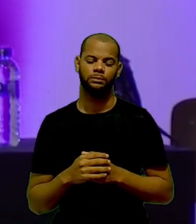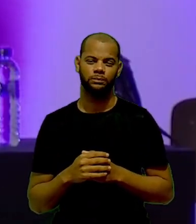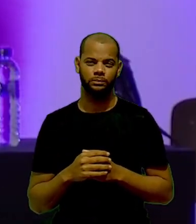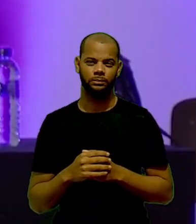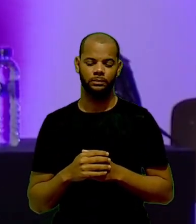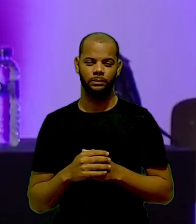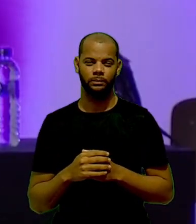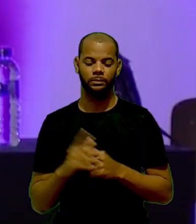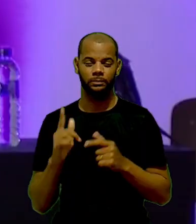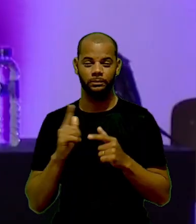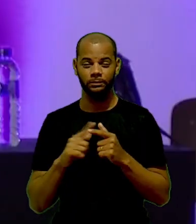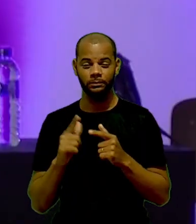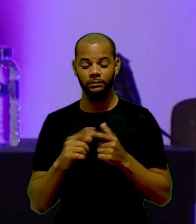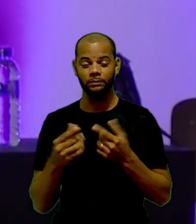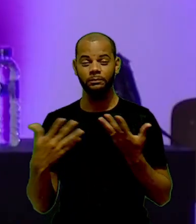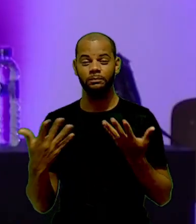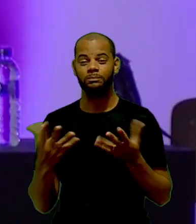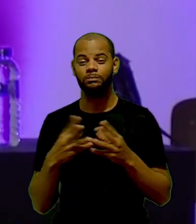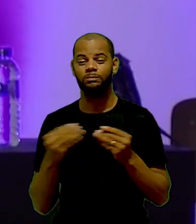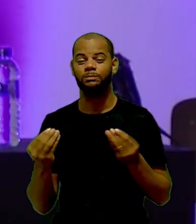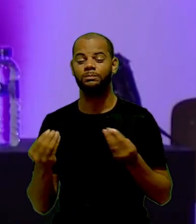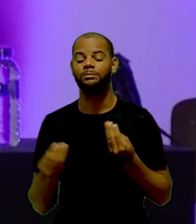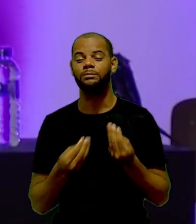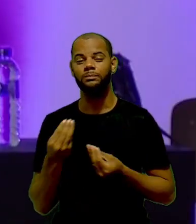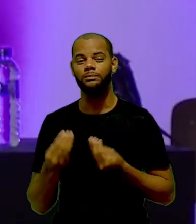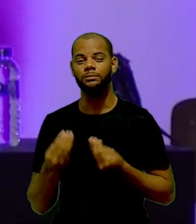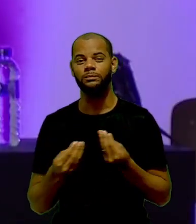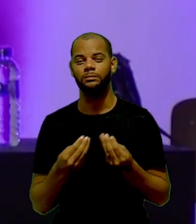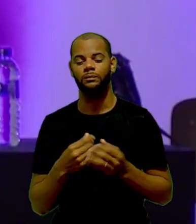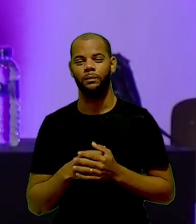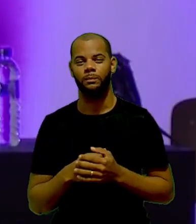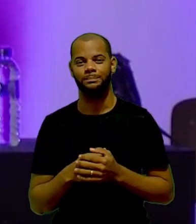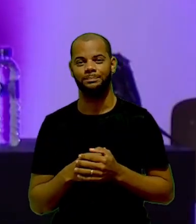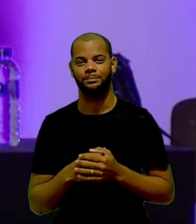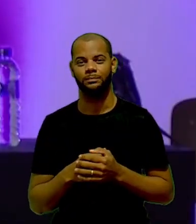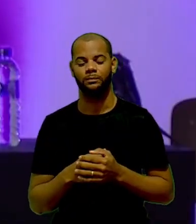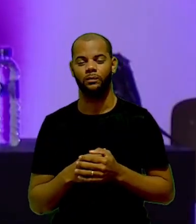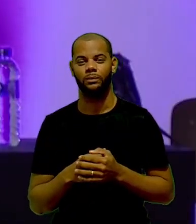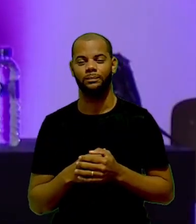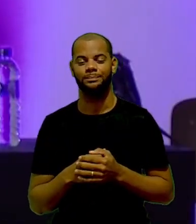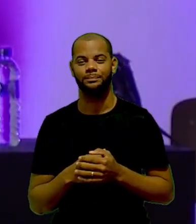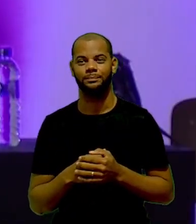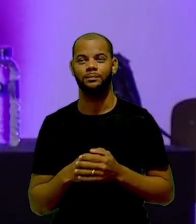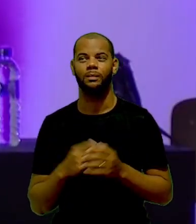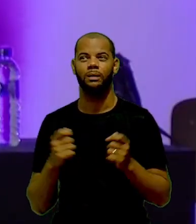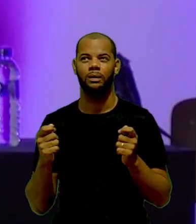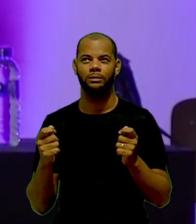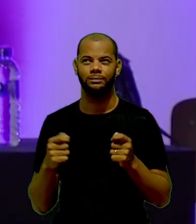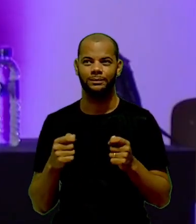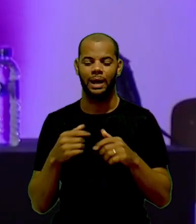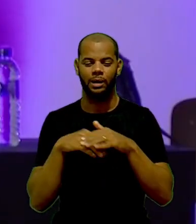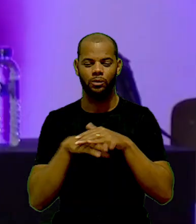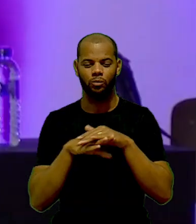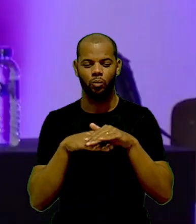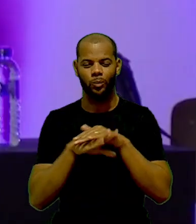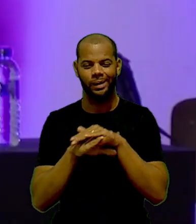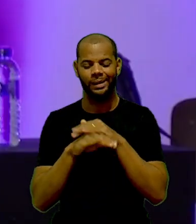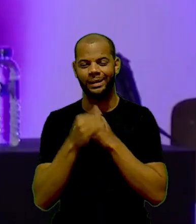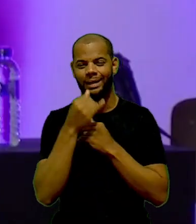para resolver esse problema, nós temos, eu vou falar de soluções que seria armazenamento de